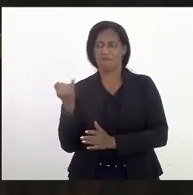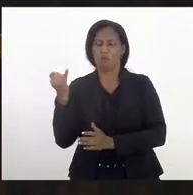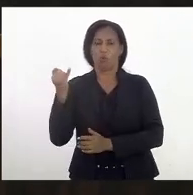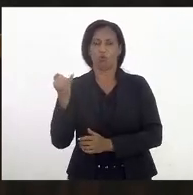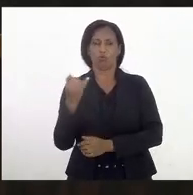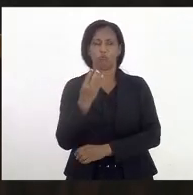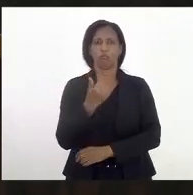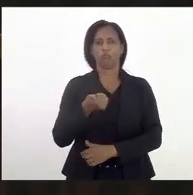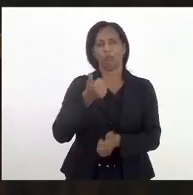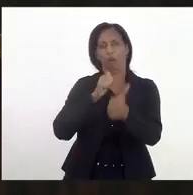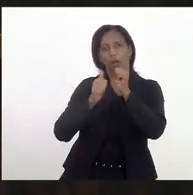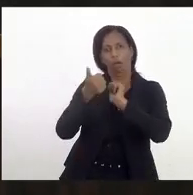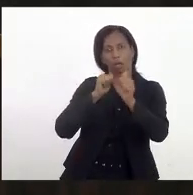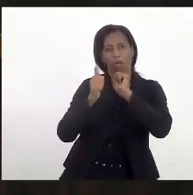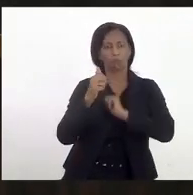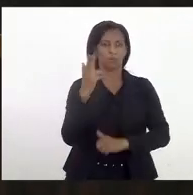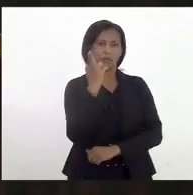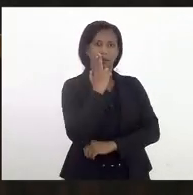cigarro